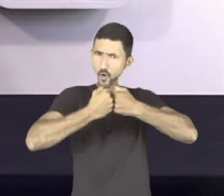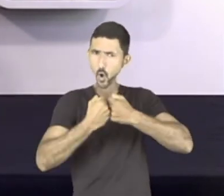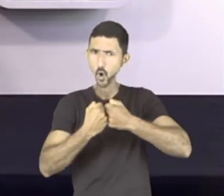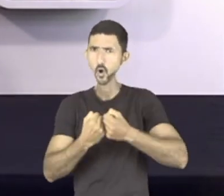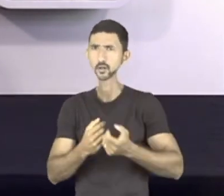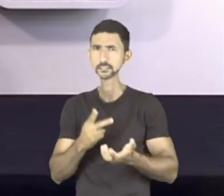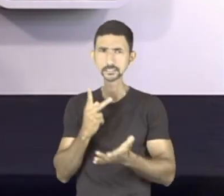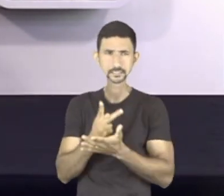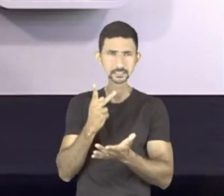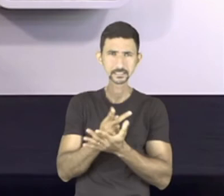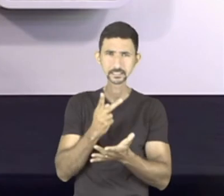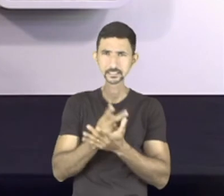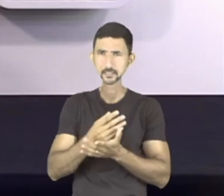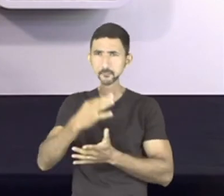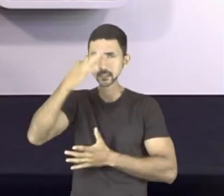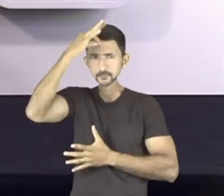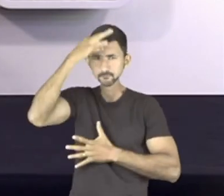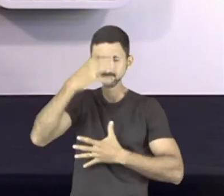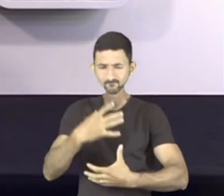você ser sempre